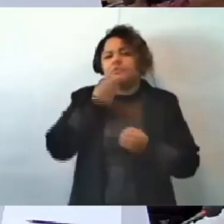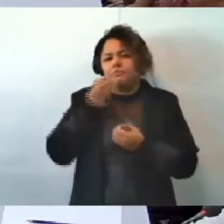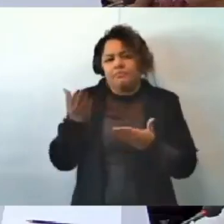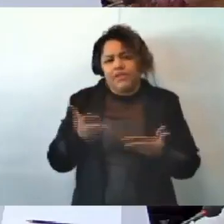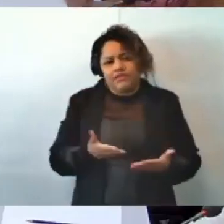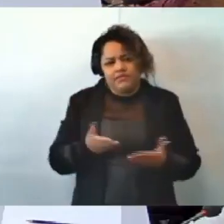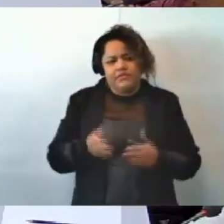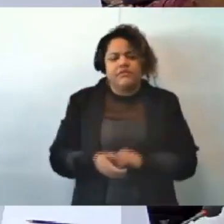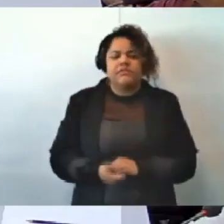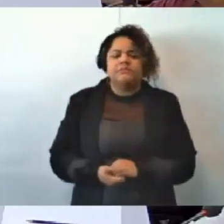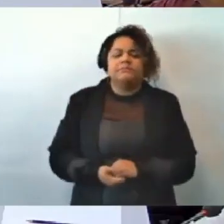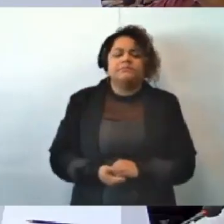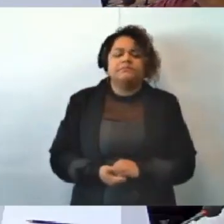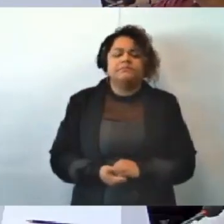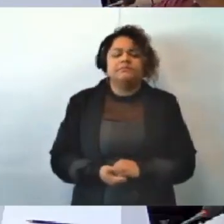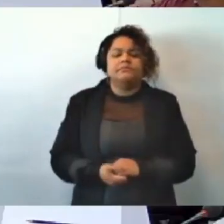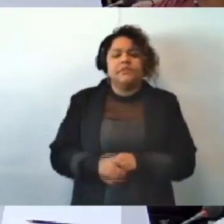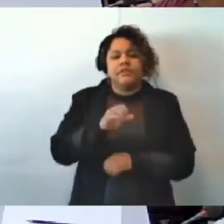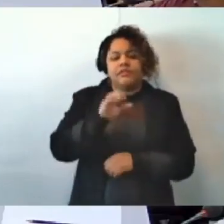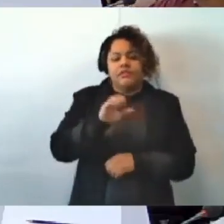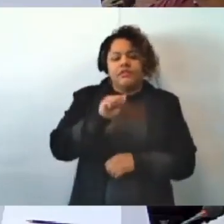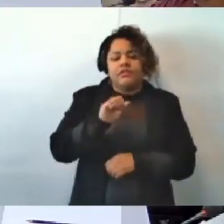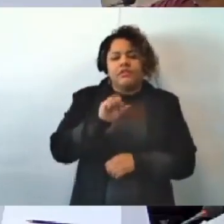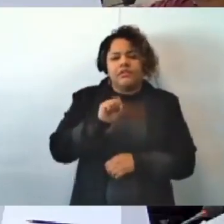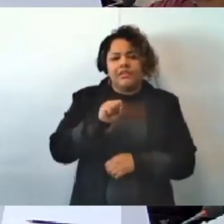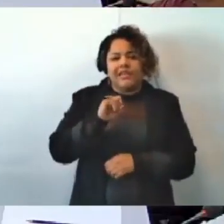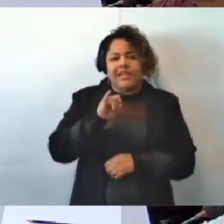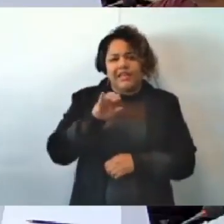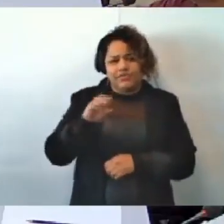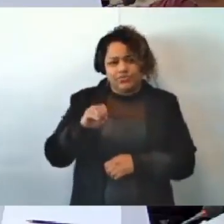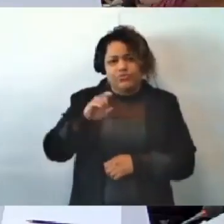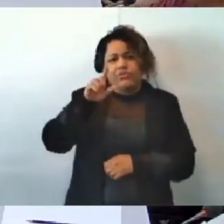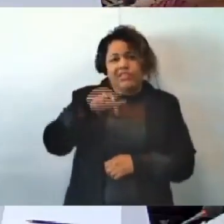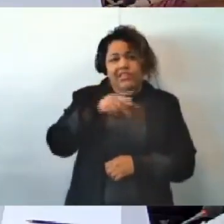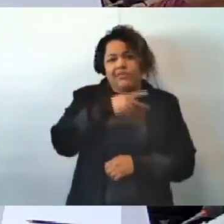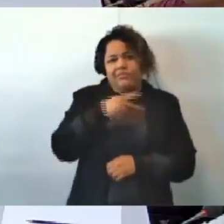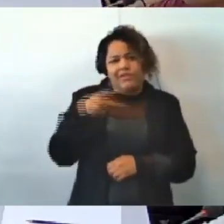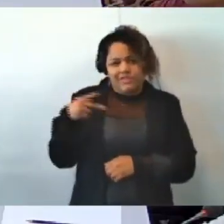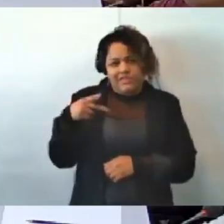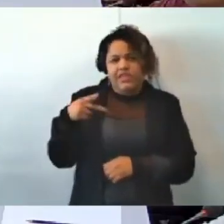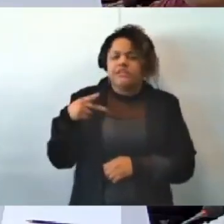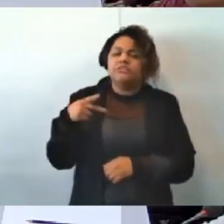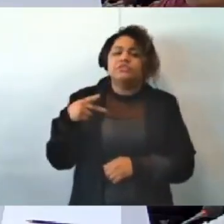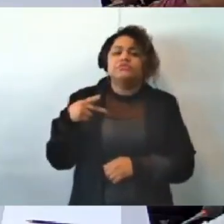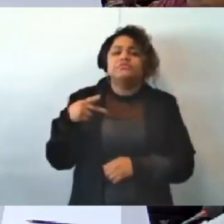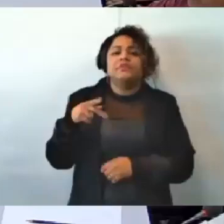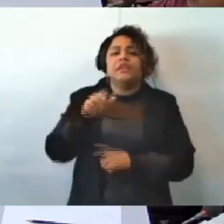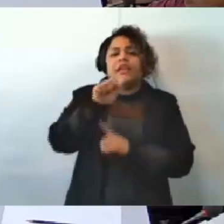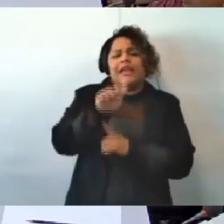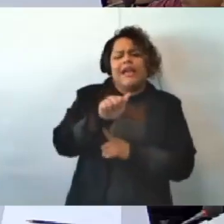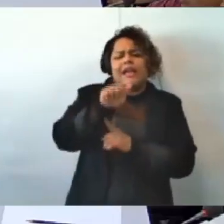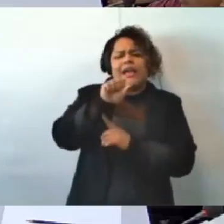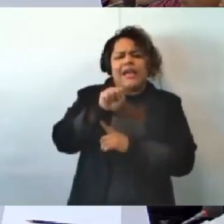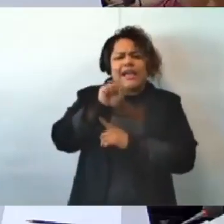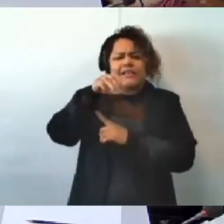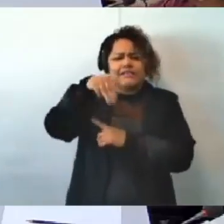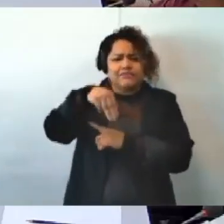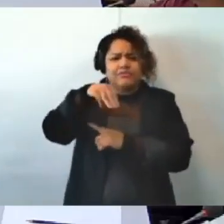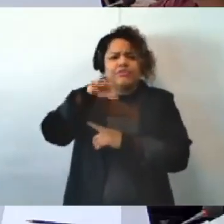Cássio Aldomar Caldas Alves de Oliveira, presidente da Asmiflor, Associação dos... Como é